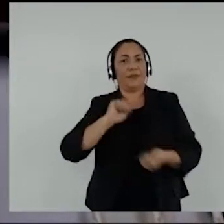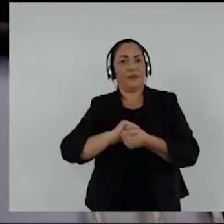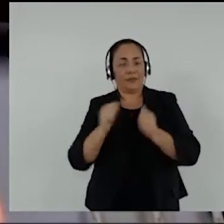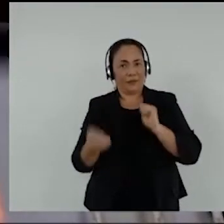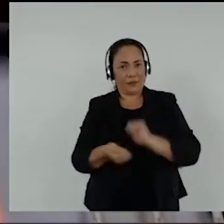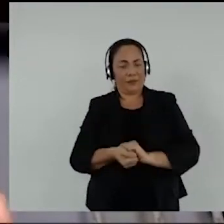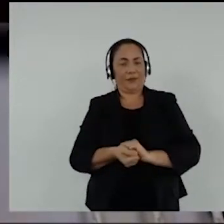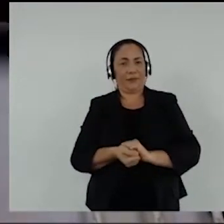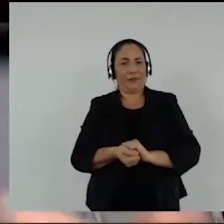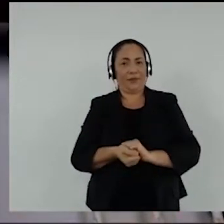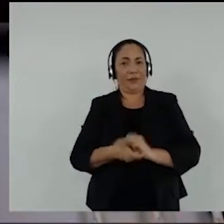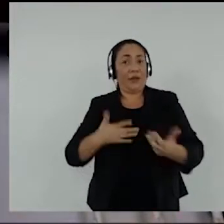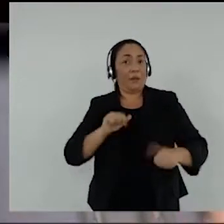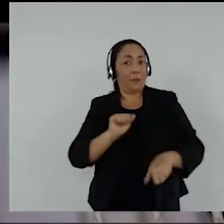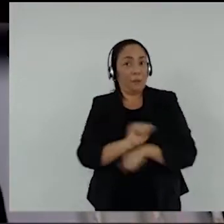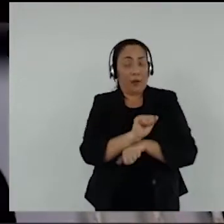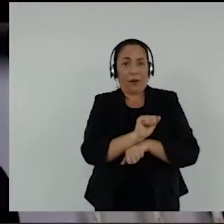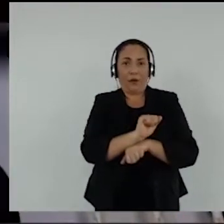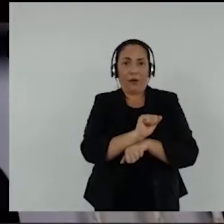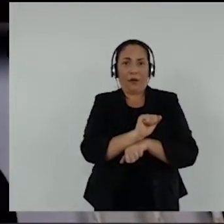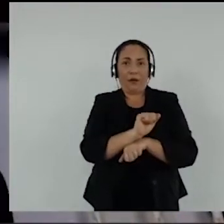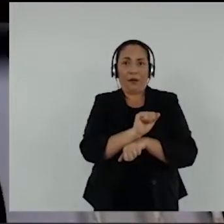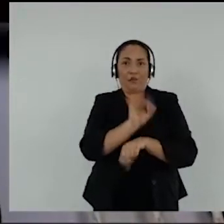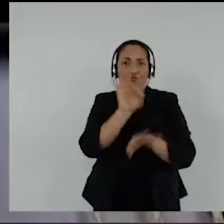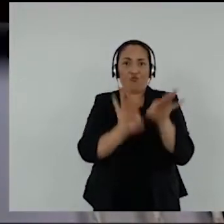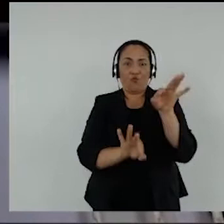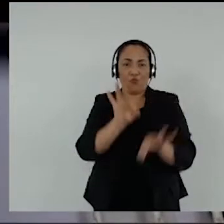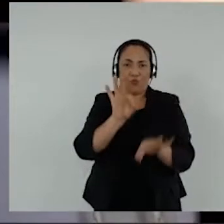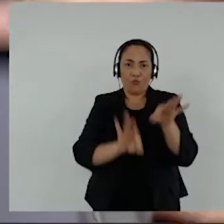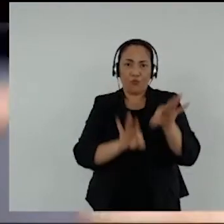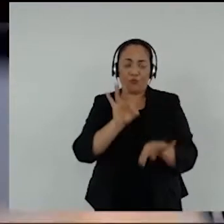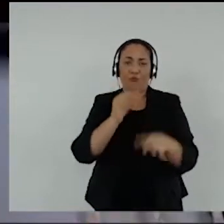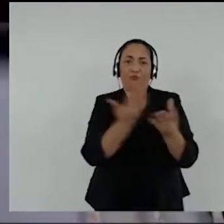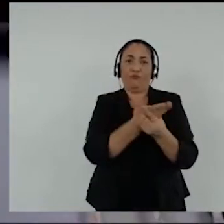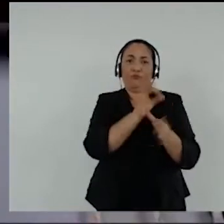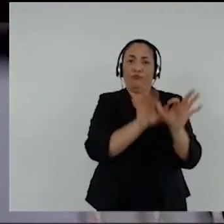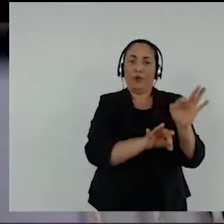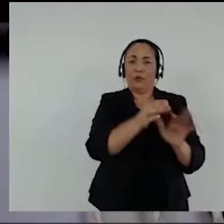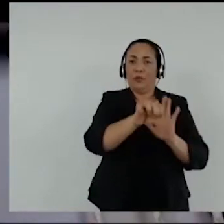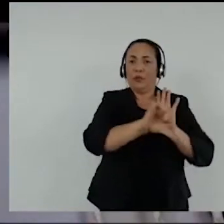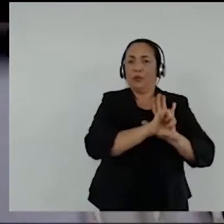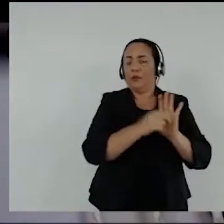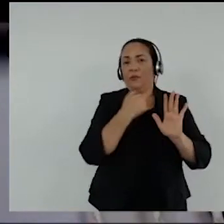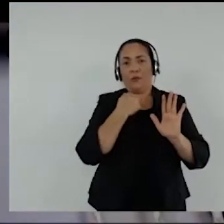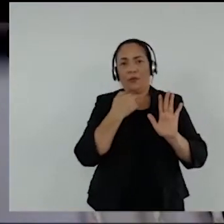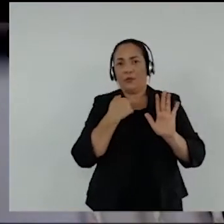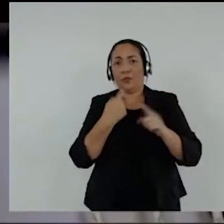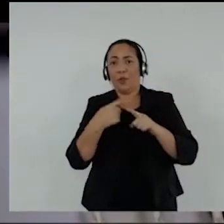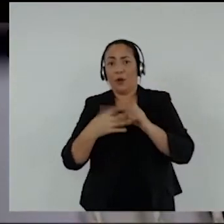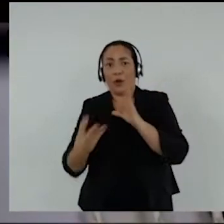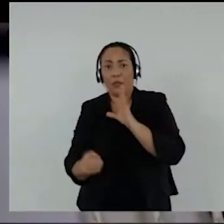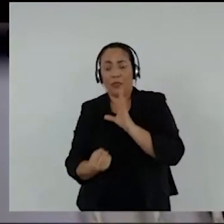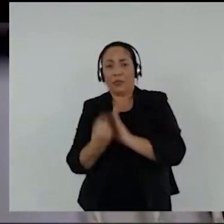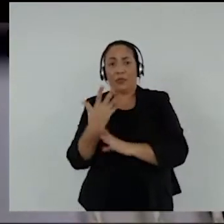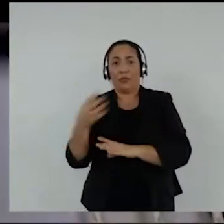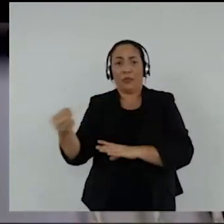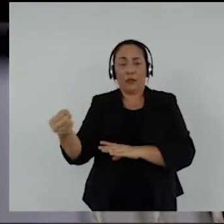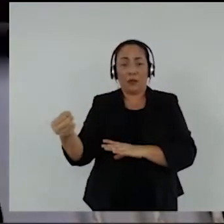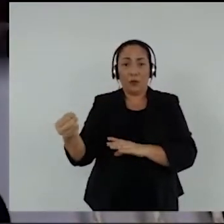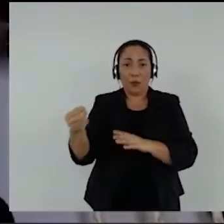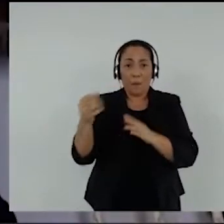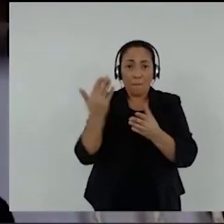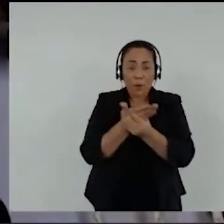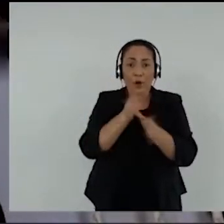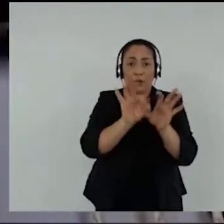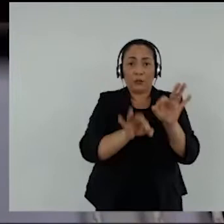até porque não apenas os processos não pararam, mas como novas demandas surgiram com a pandemia. Né, execução penal, tem o meu